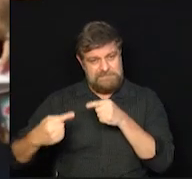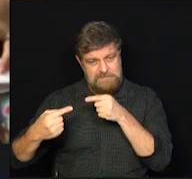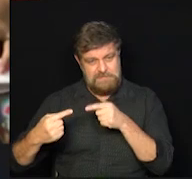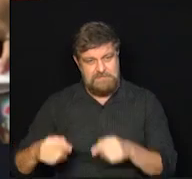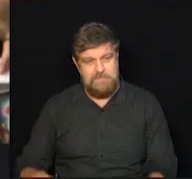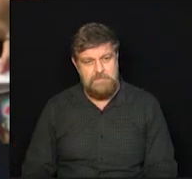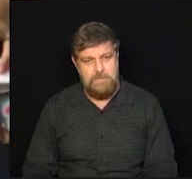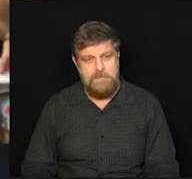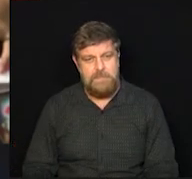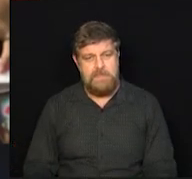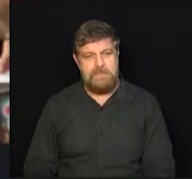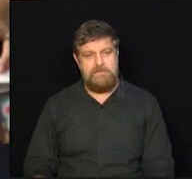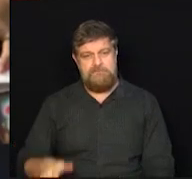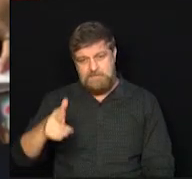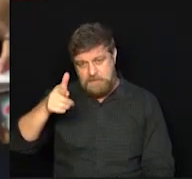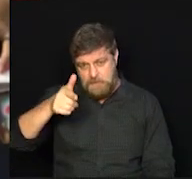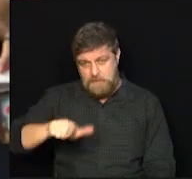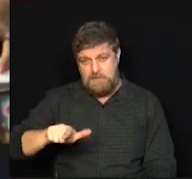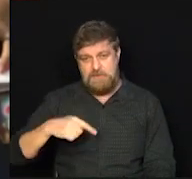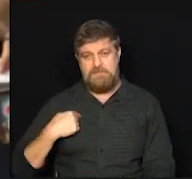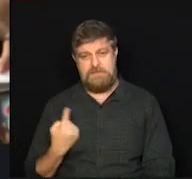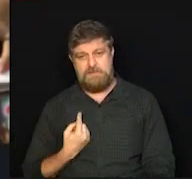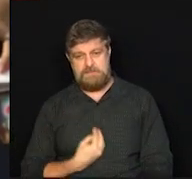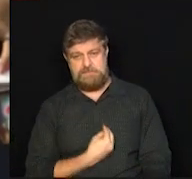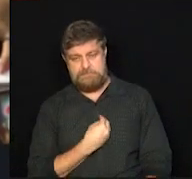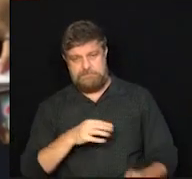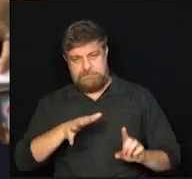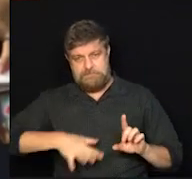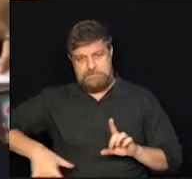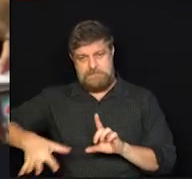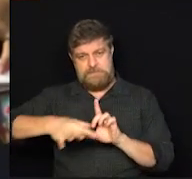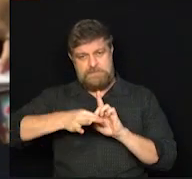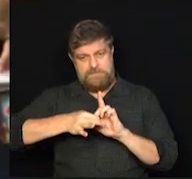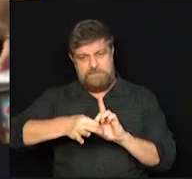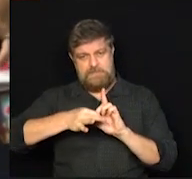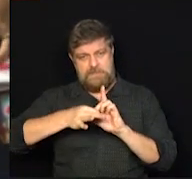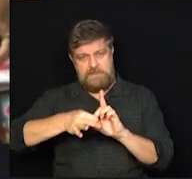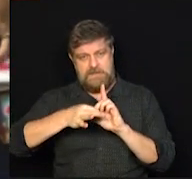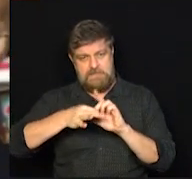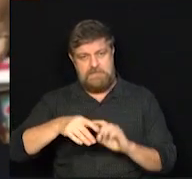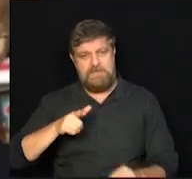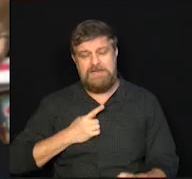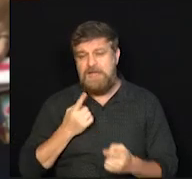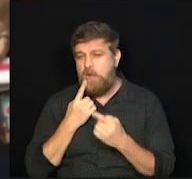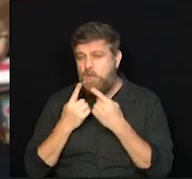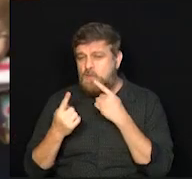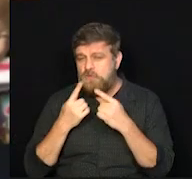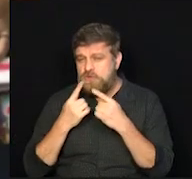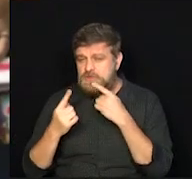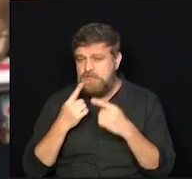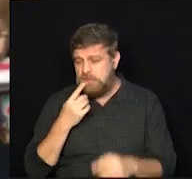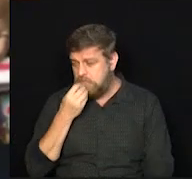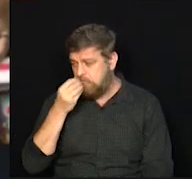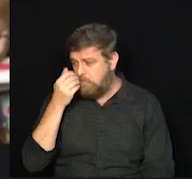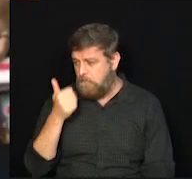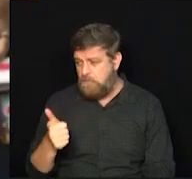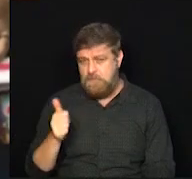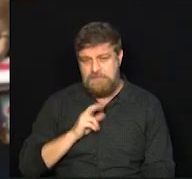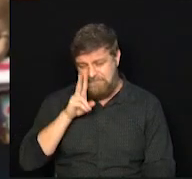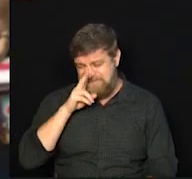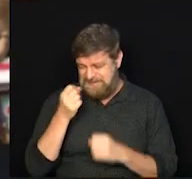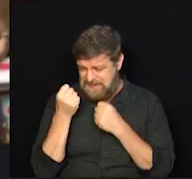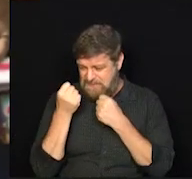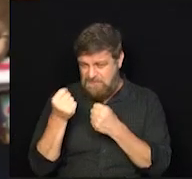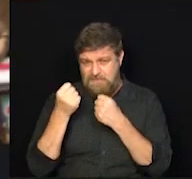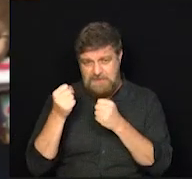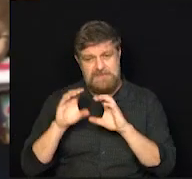e que mais uma vez estamos aqui para esse bom diálogo e para esse fortalecimento